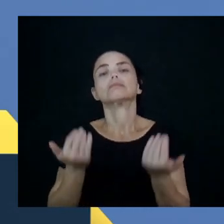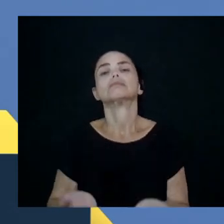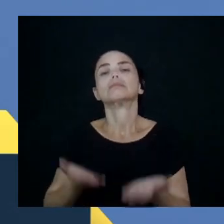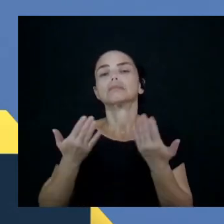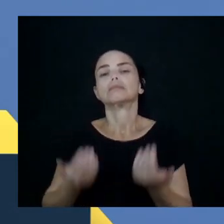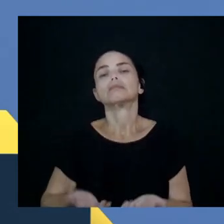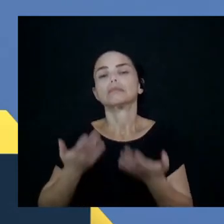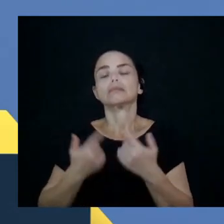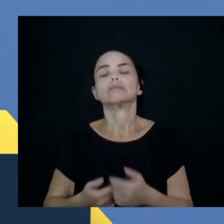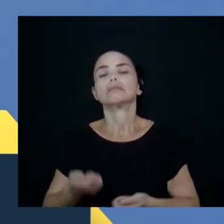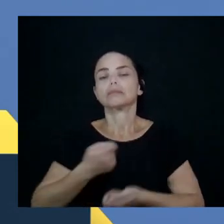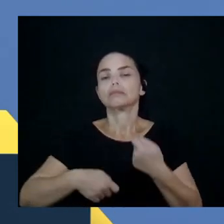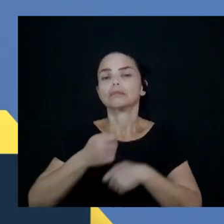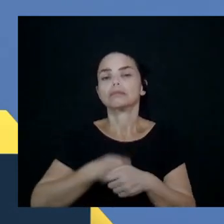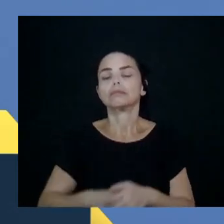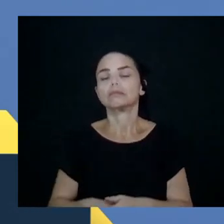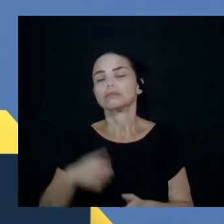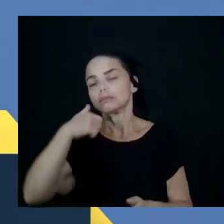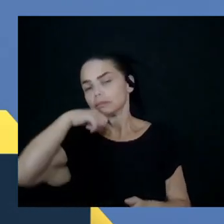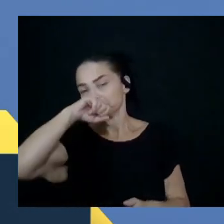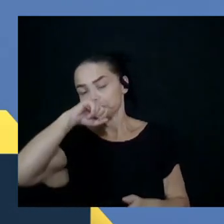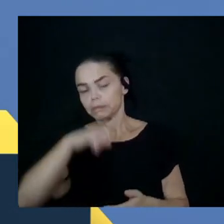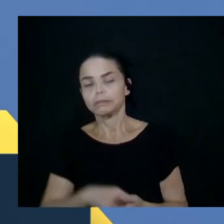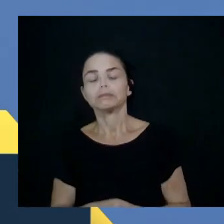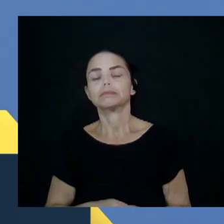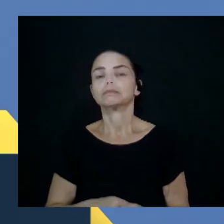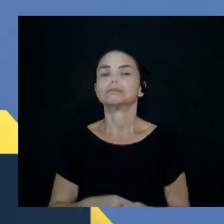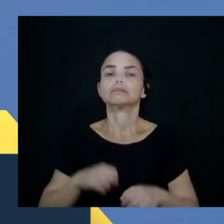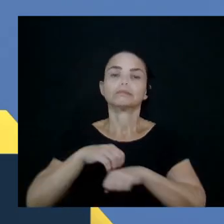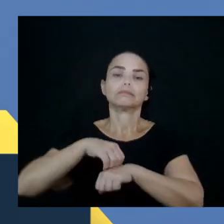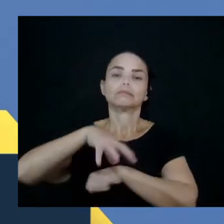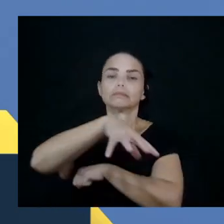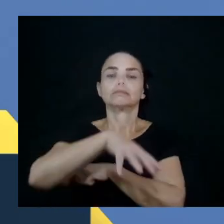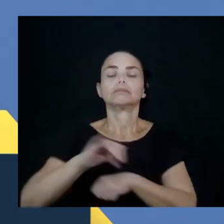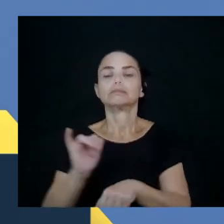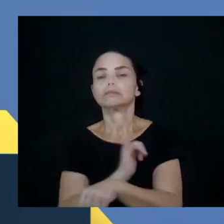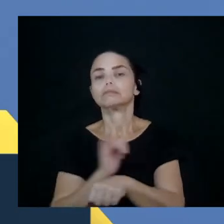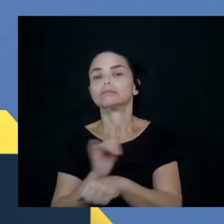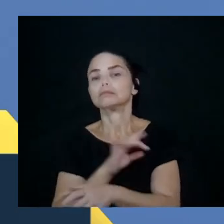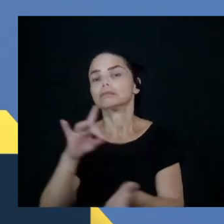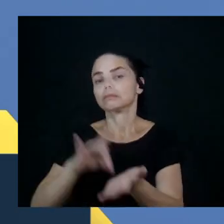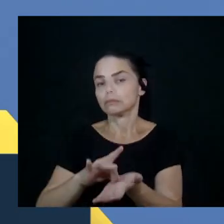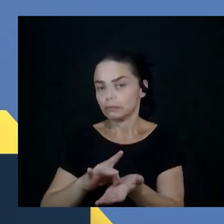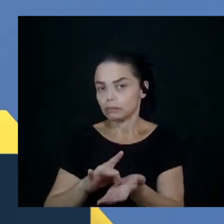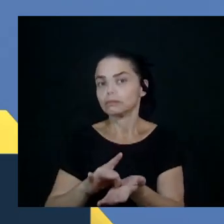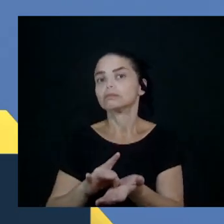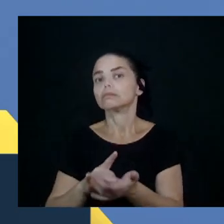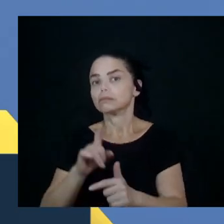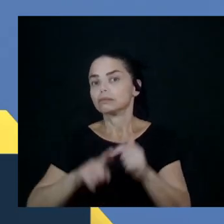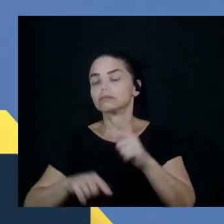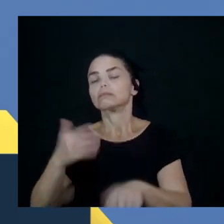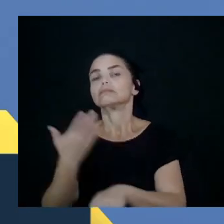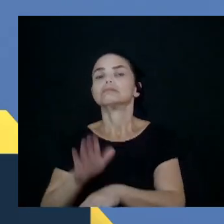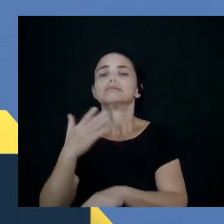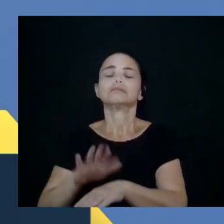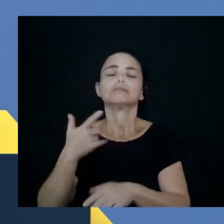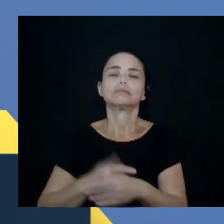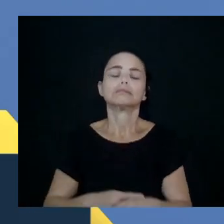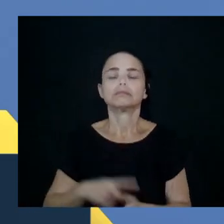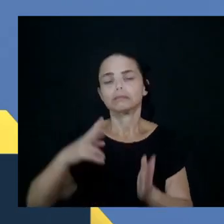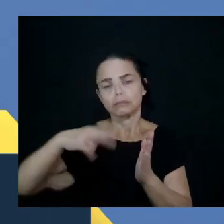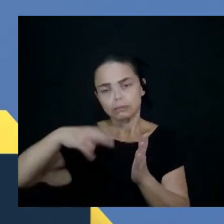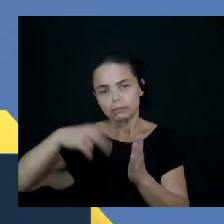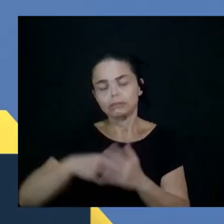leveza entre negócios e a maternidade. Ela compartilha estratégias reais e ferramentas práticas para que o